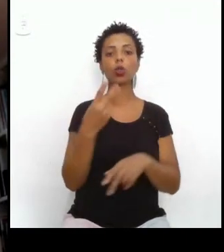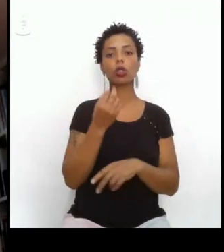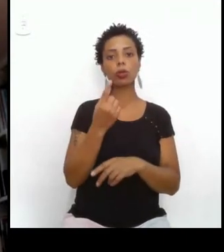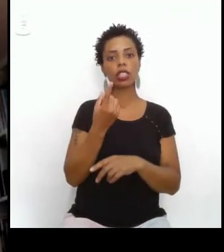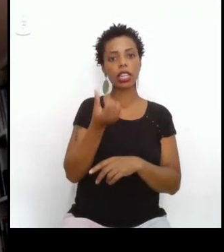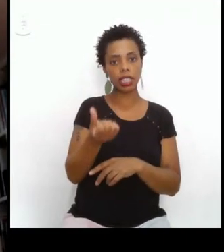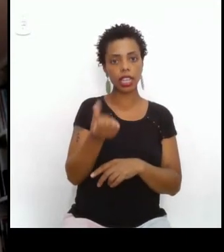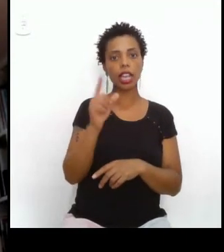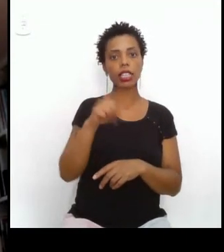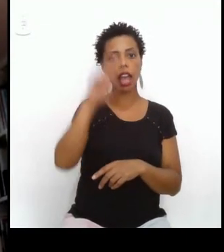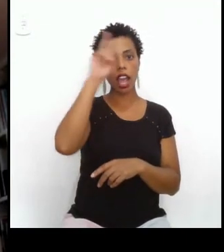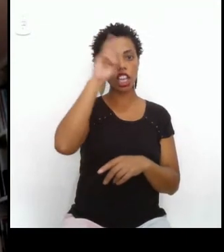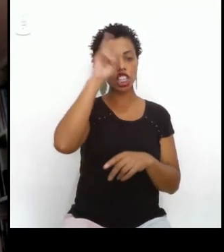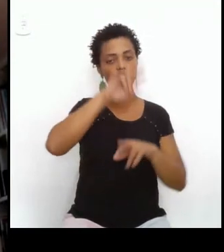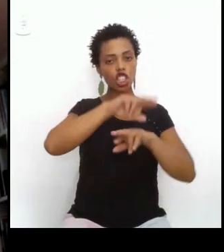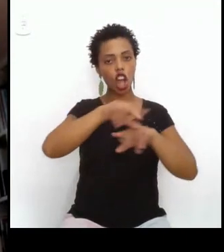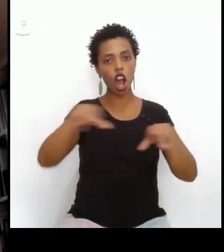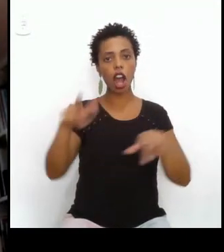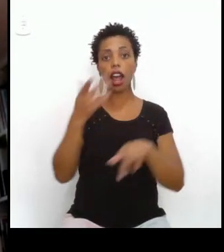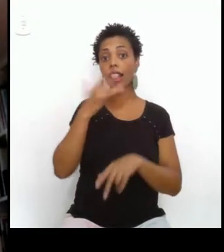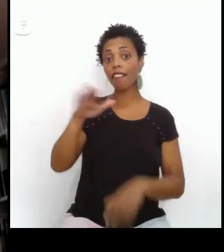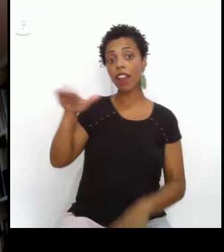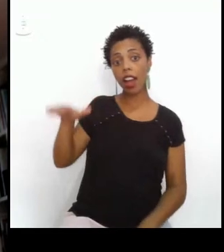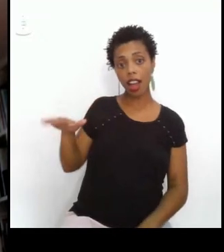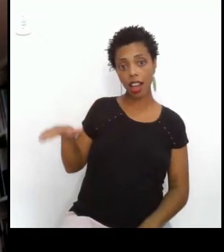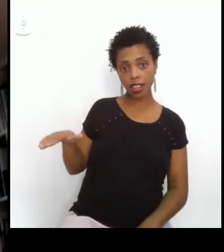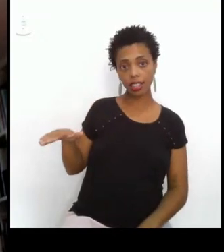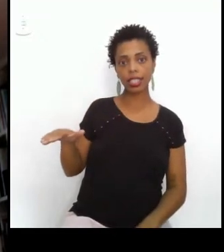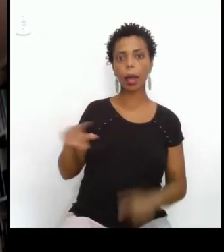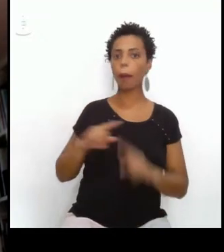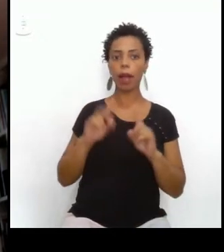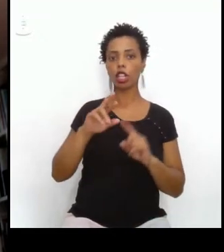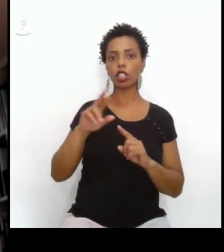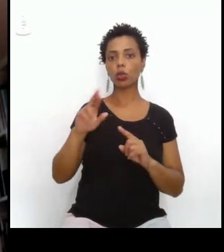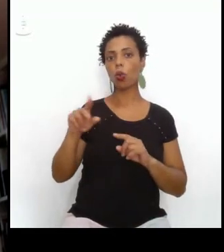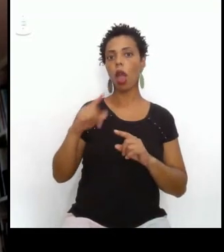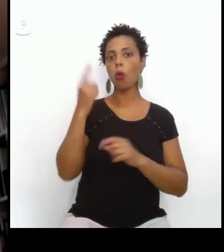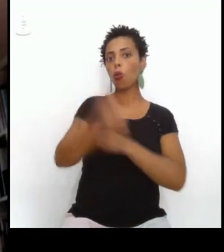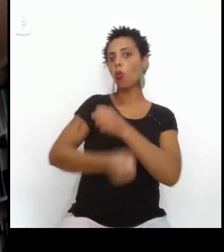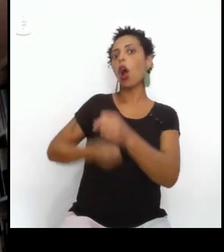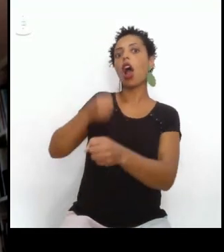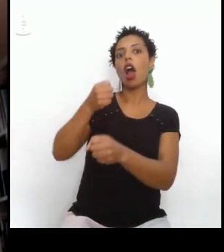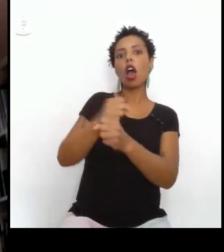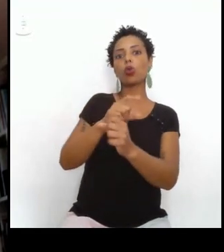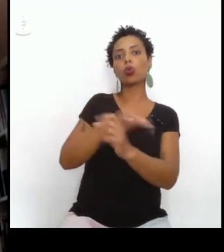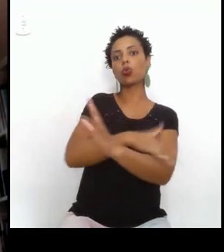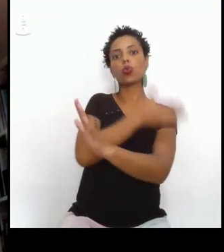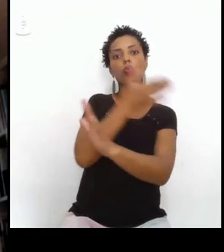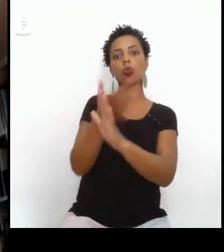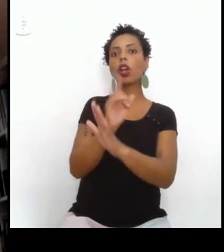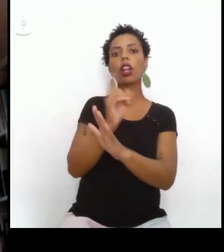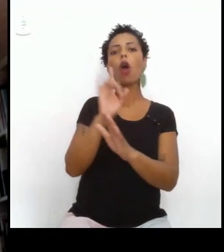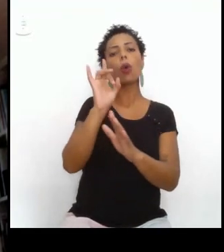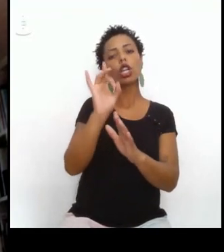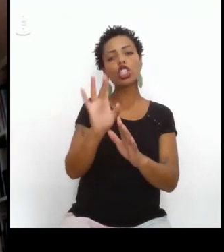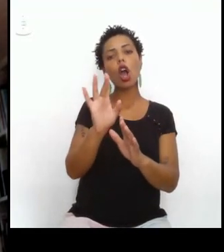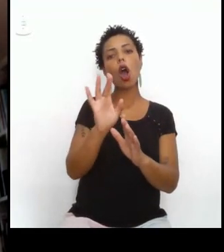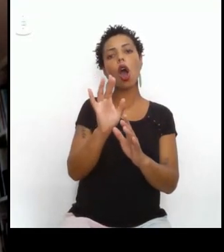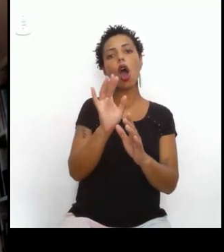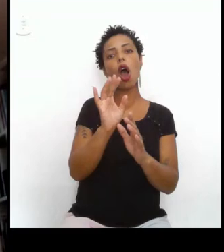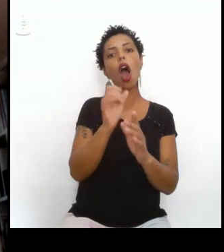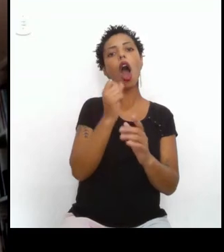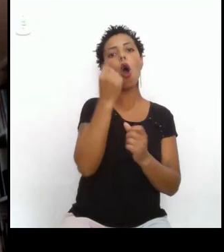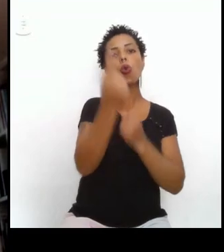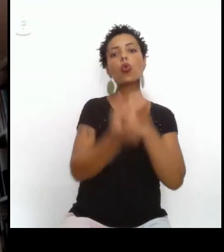da infância agropeu o ano inteiro dedicado a história que possa pois só o aos poucos eventos